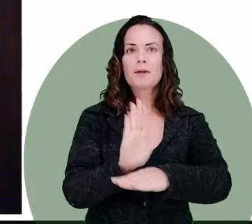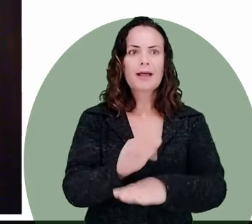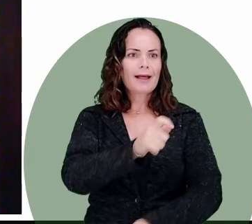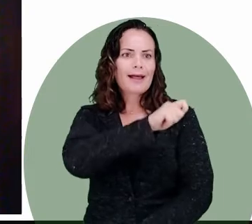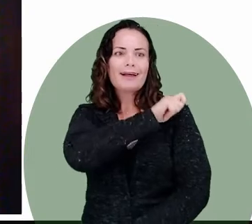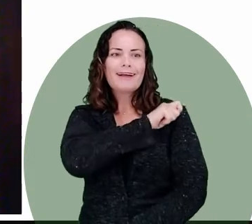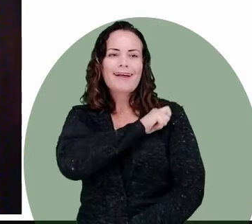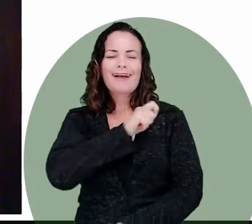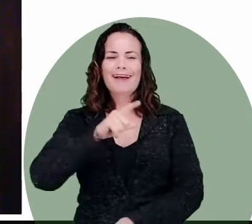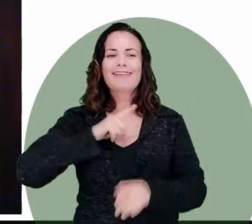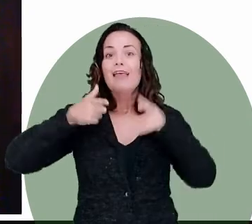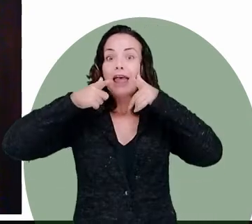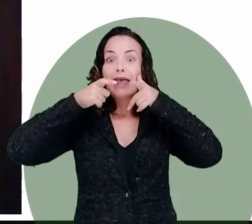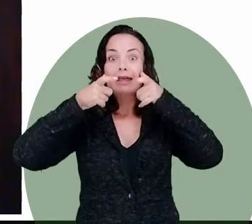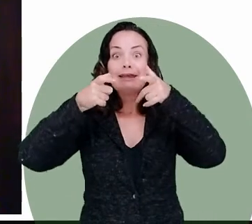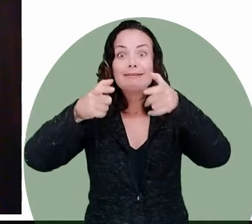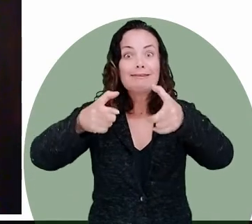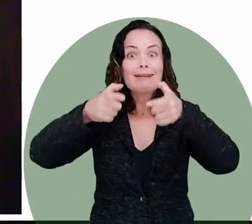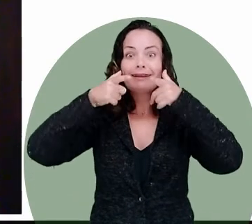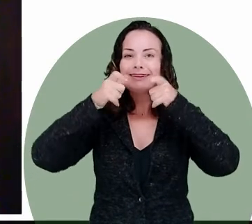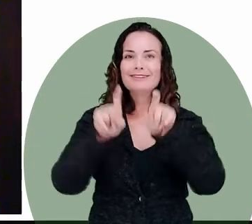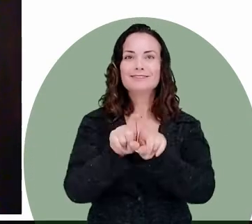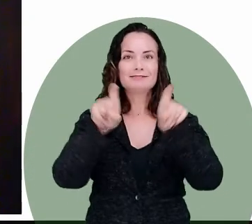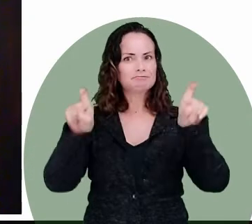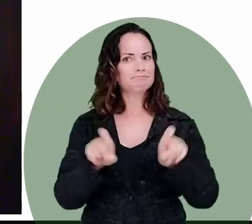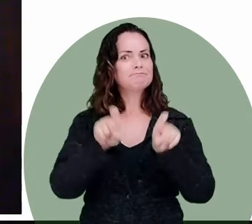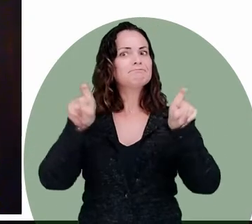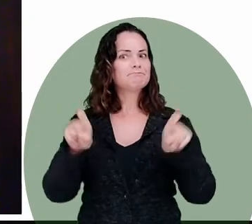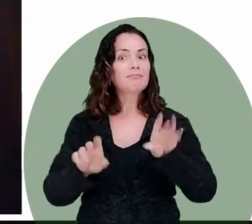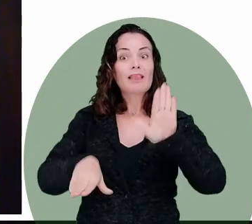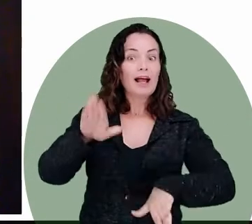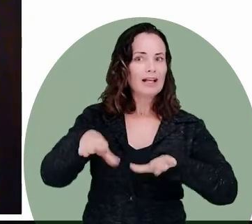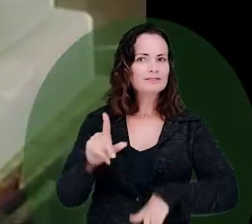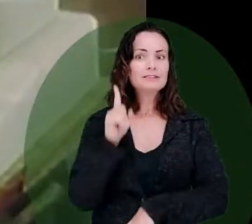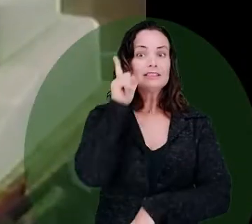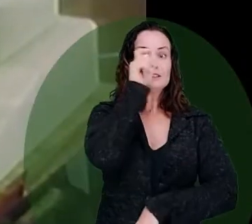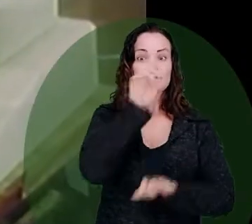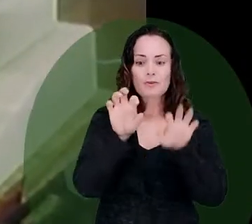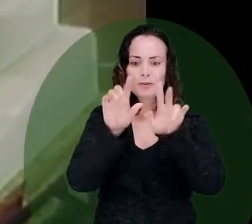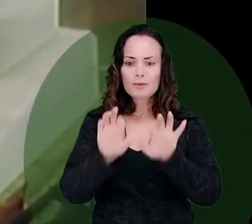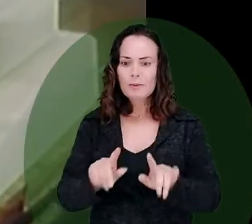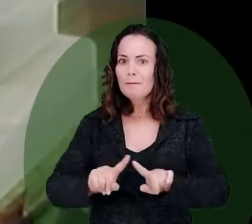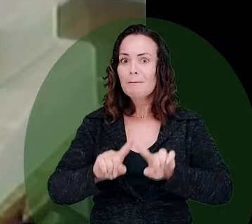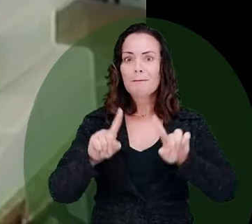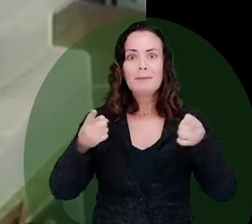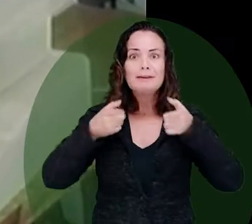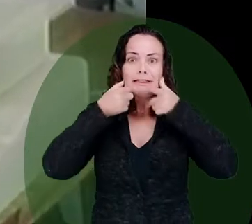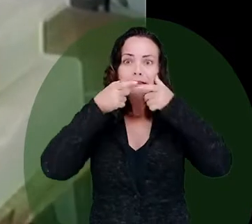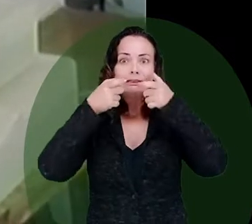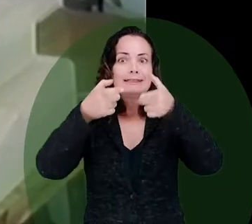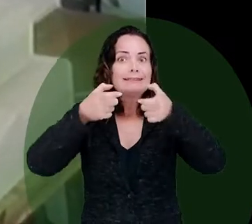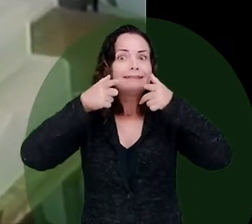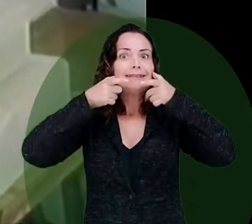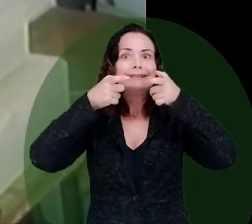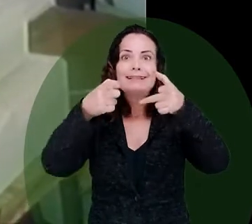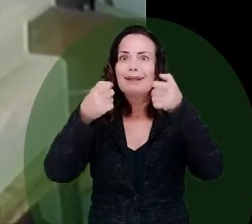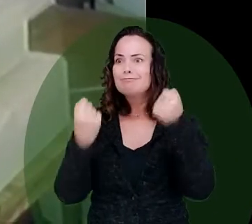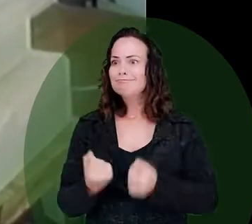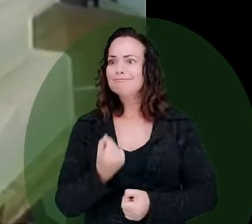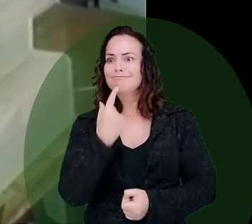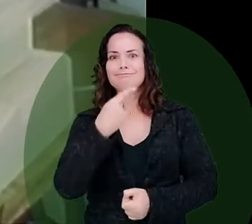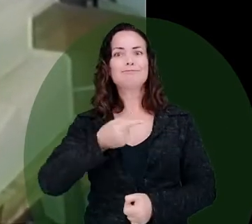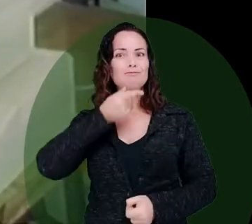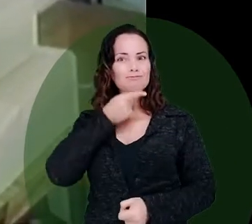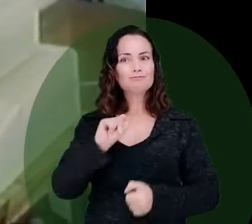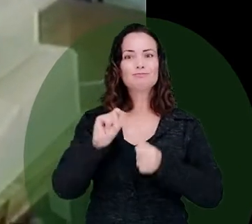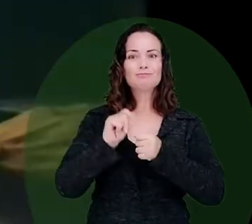interesse enorme no computador, mesmo tendo dificuldade de digitar. Era impressionante o interesse deles em conseguir